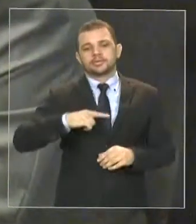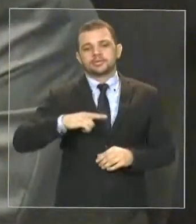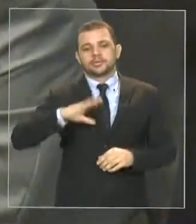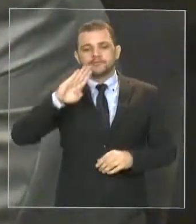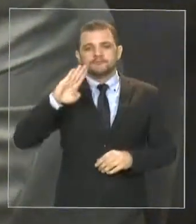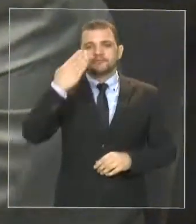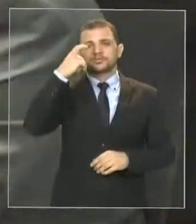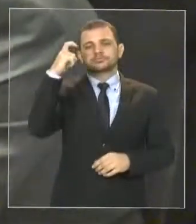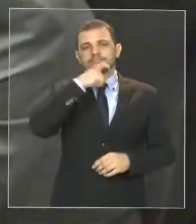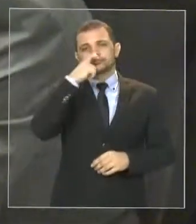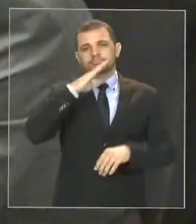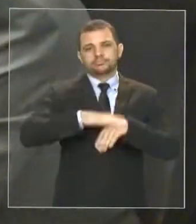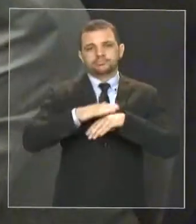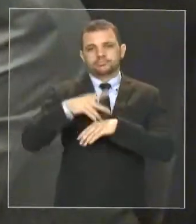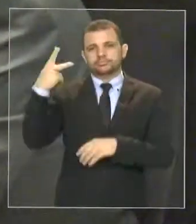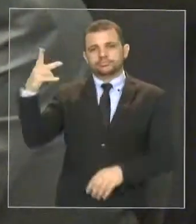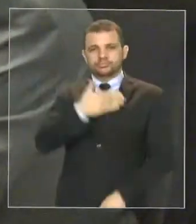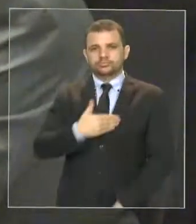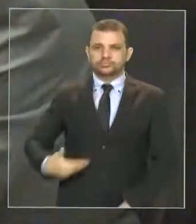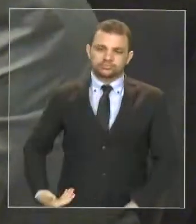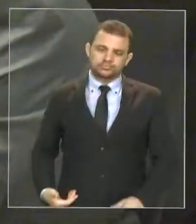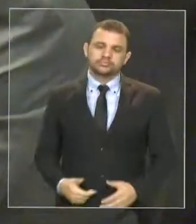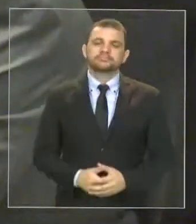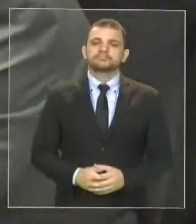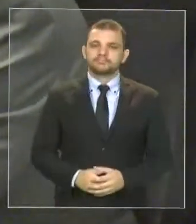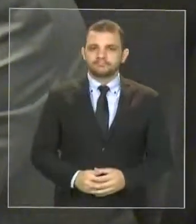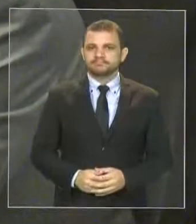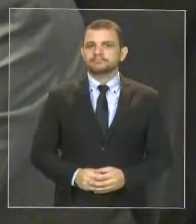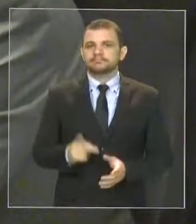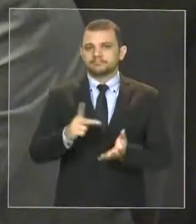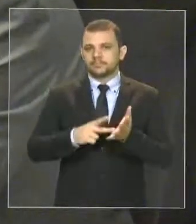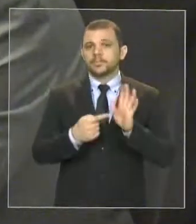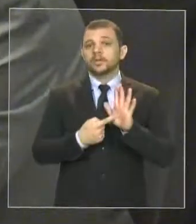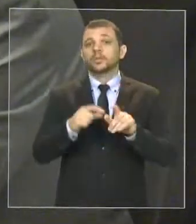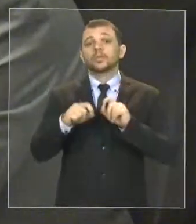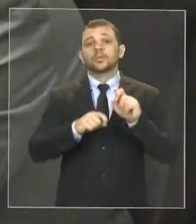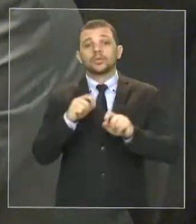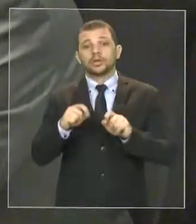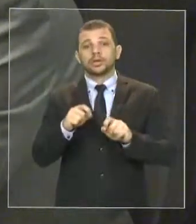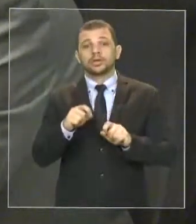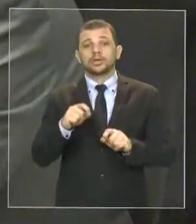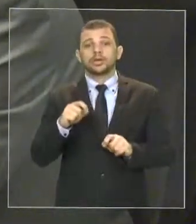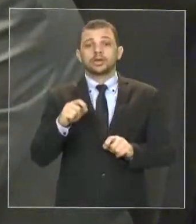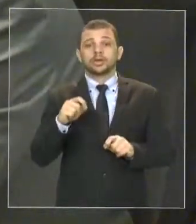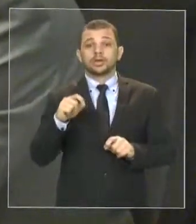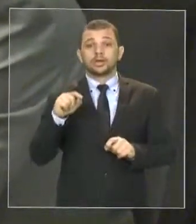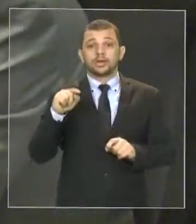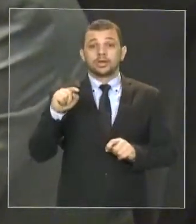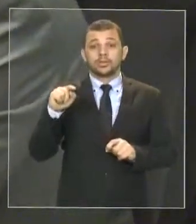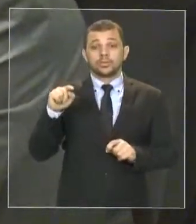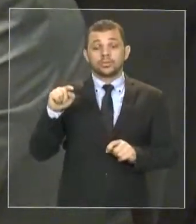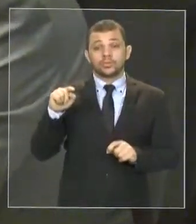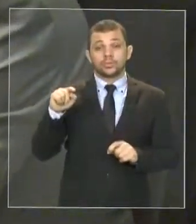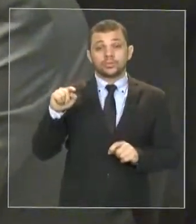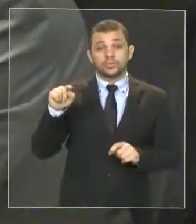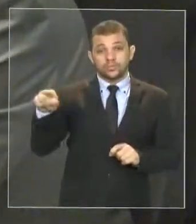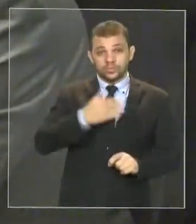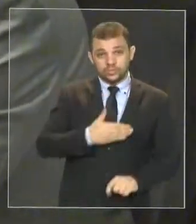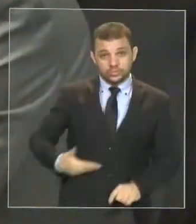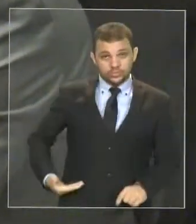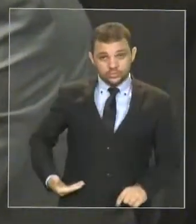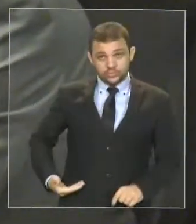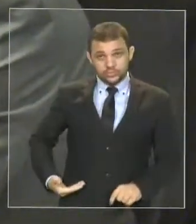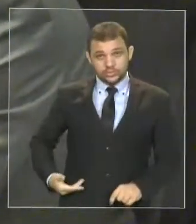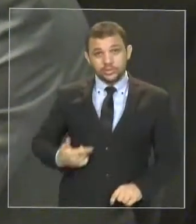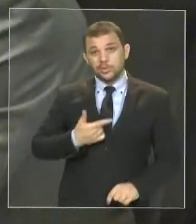Maranhão. Tanto é que eles tiraram de outras secretarias